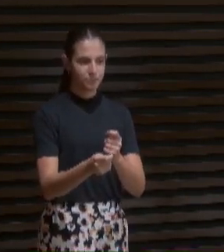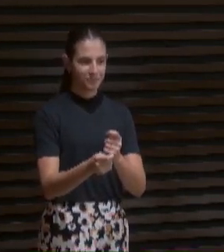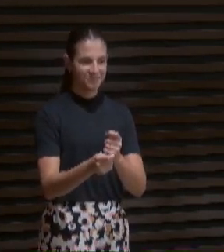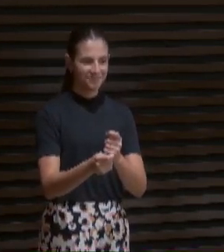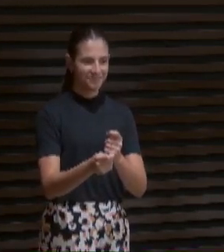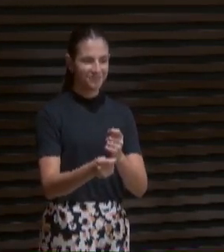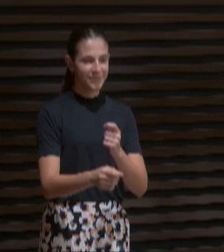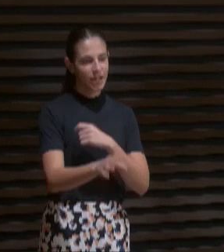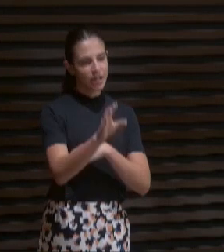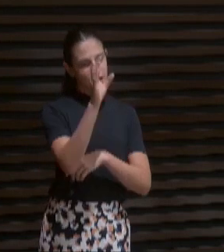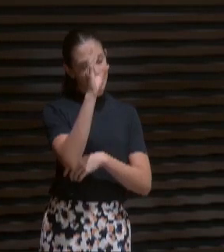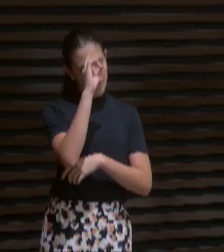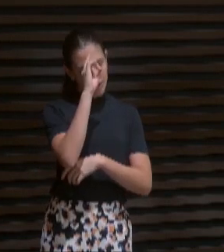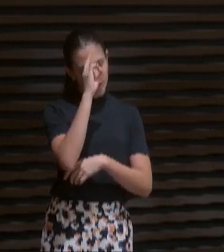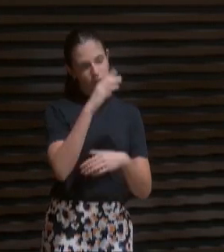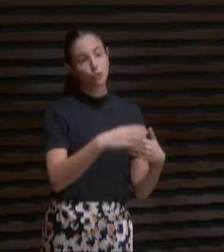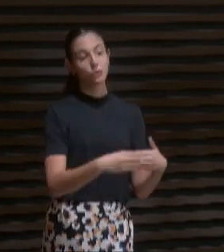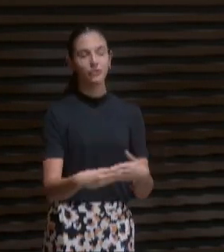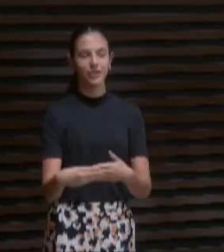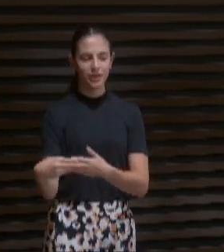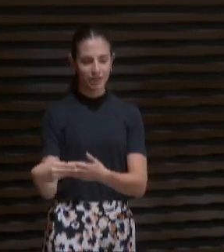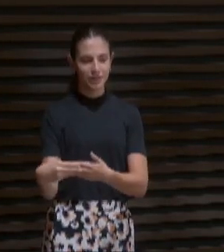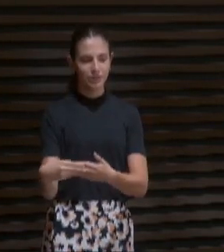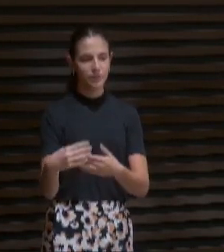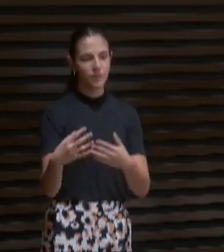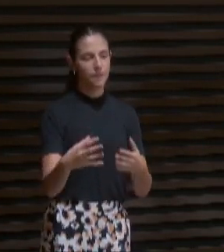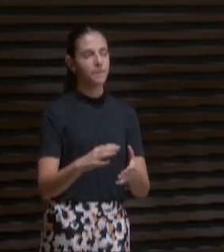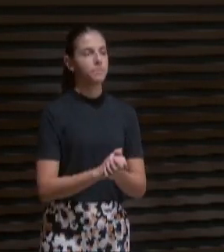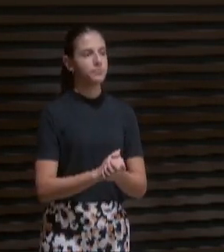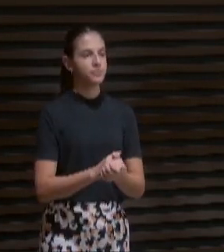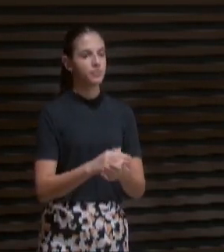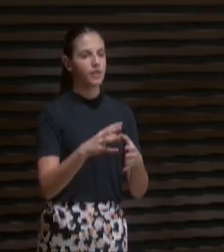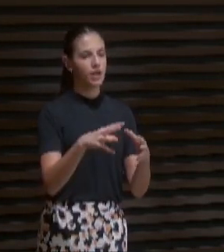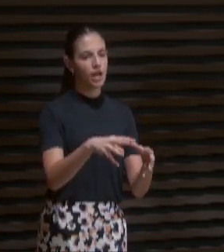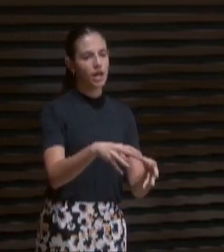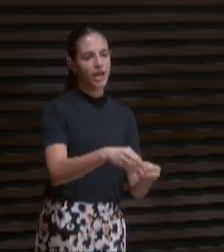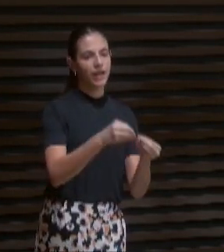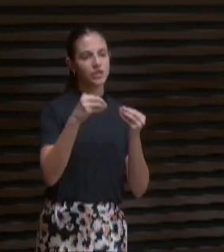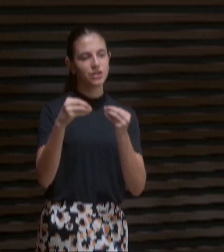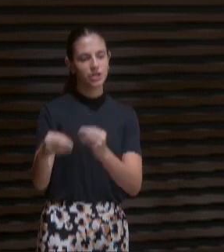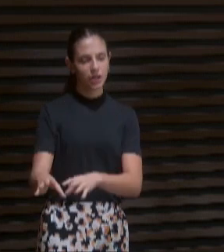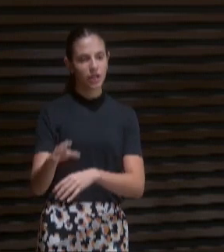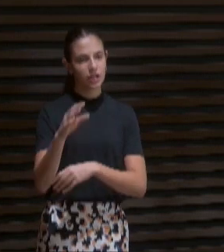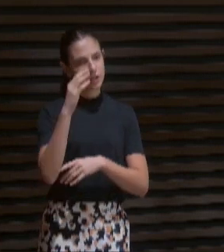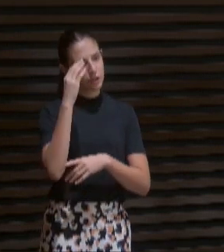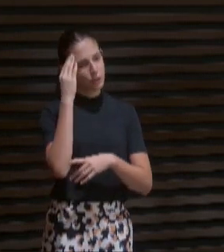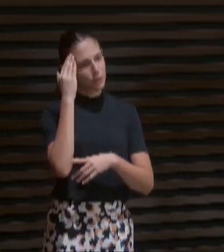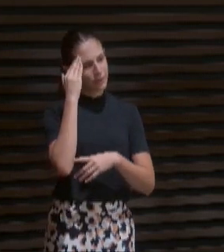da governança, da retirada da racionalidade para levantar